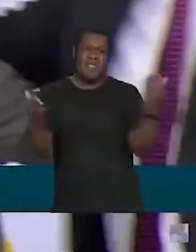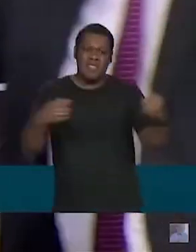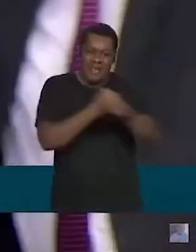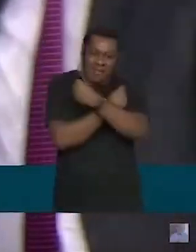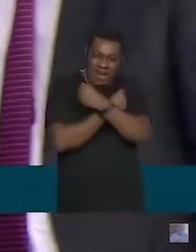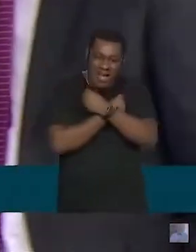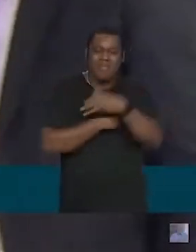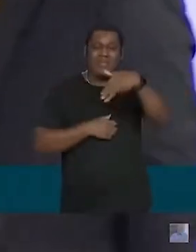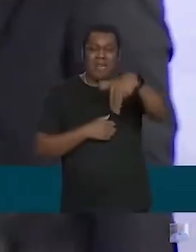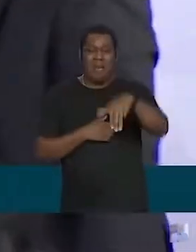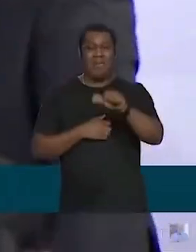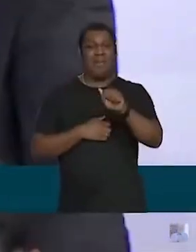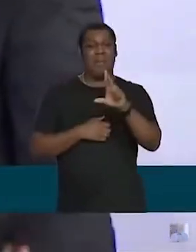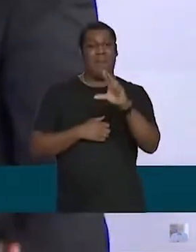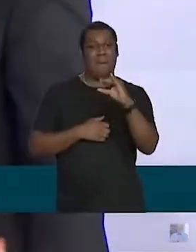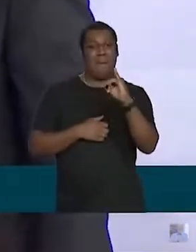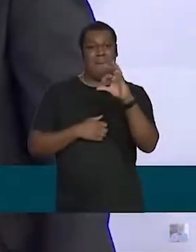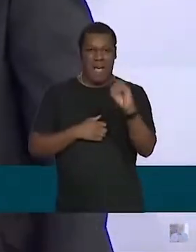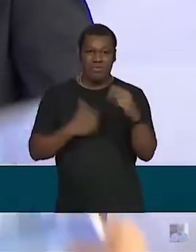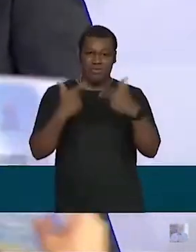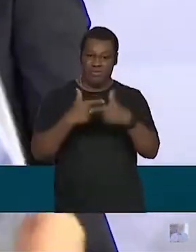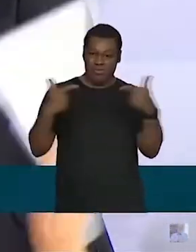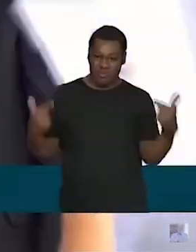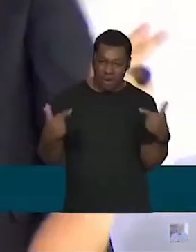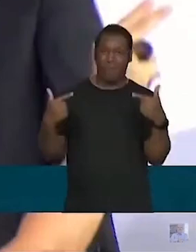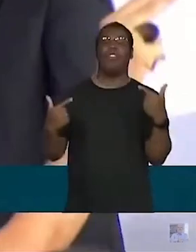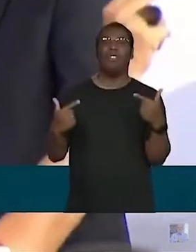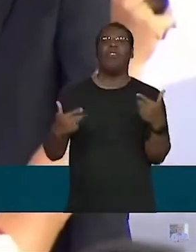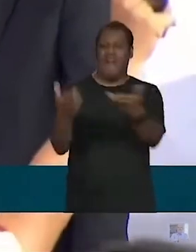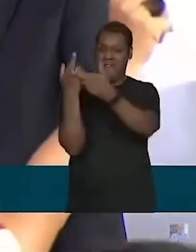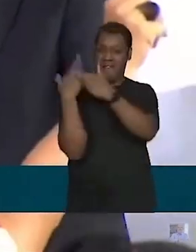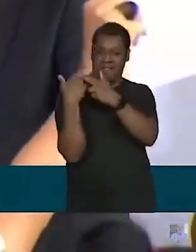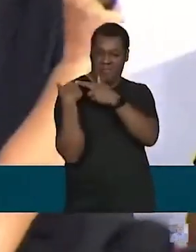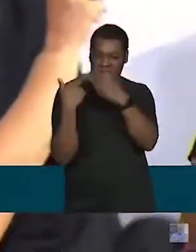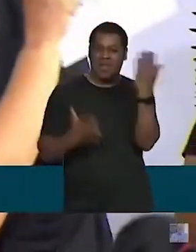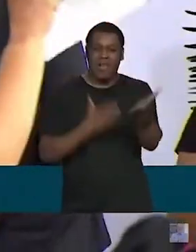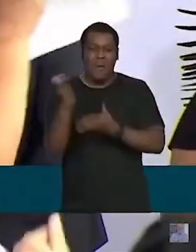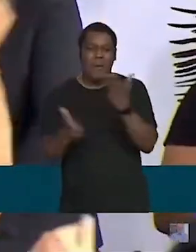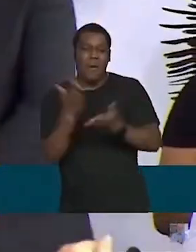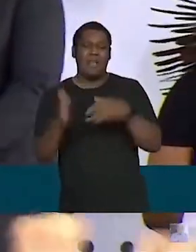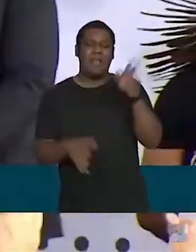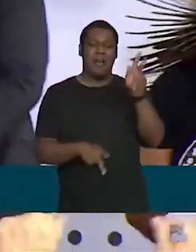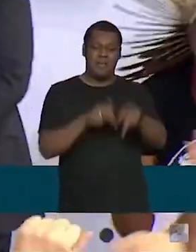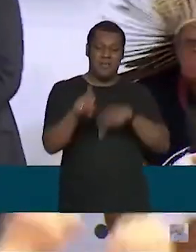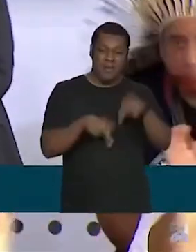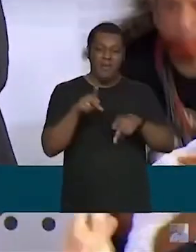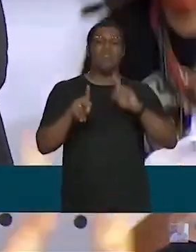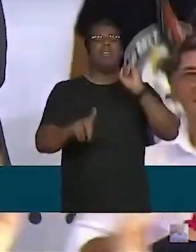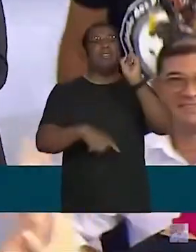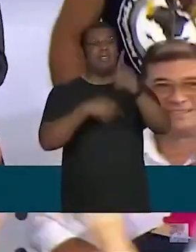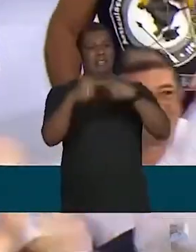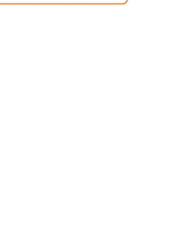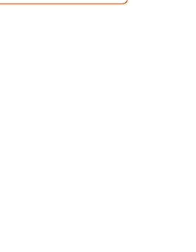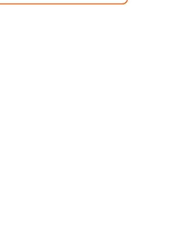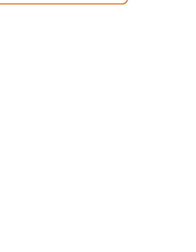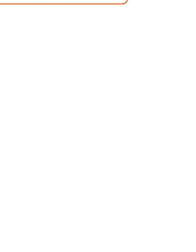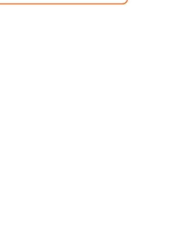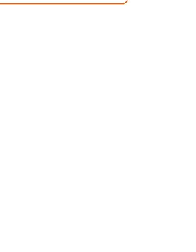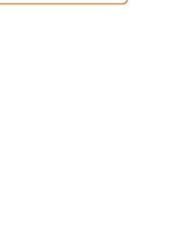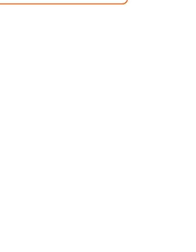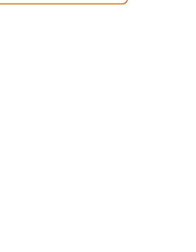Márcio tenha a sorte de cuidar da tarefa que ele assumiu. Até o próximo encontro, se Deus quiser.